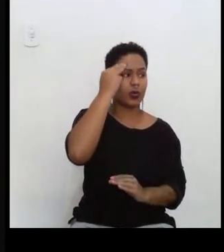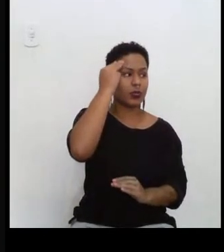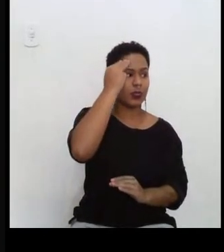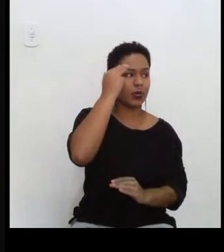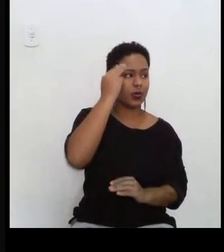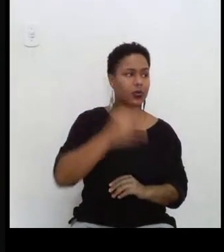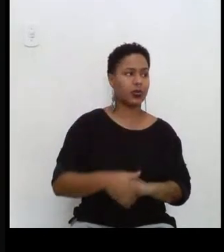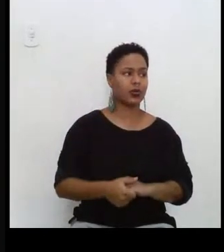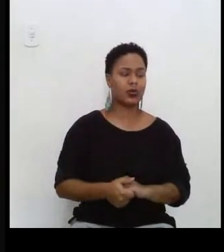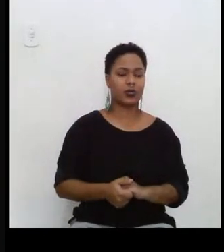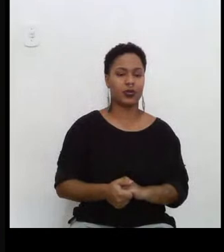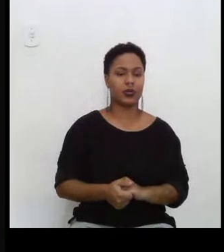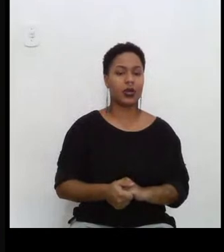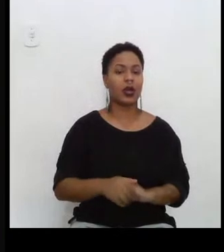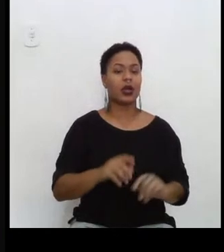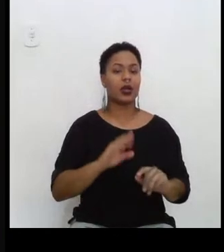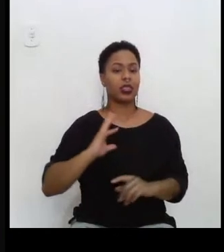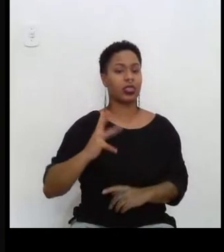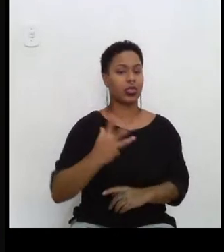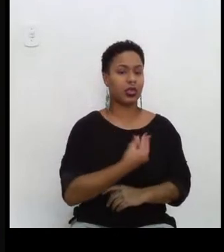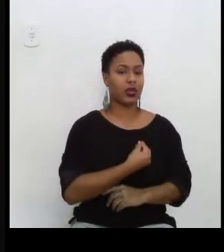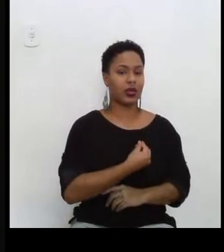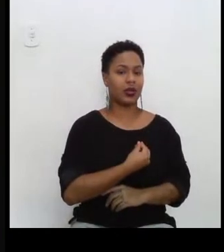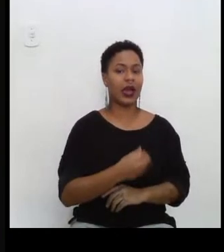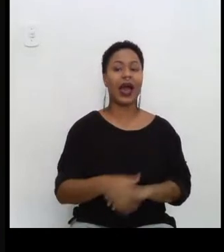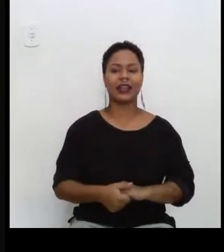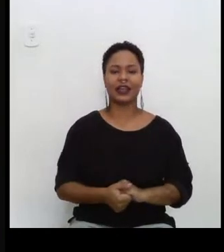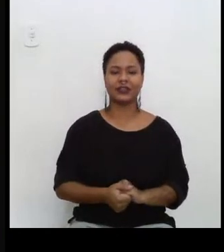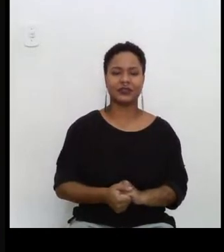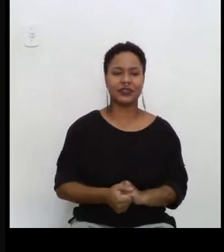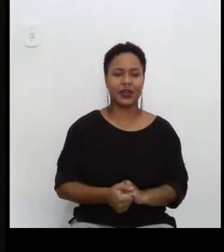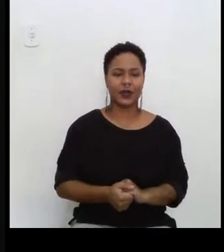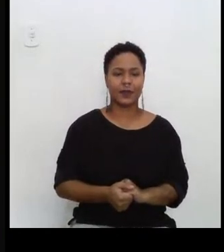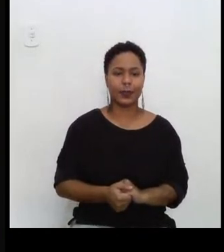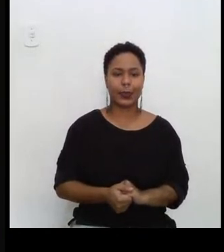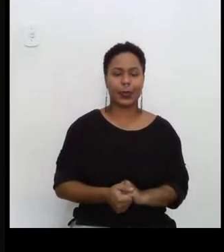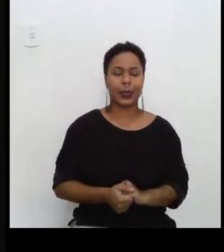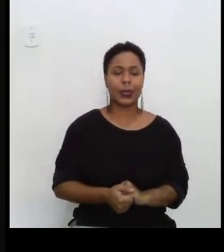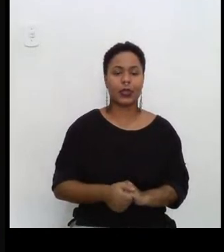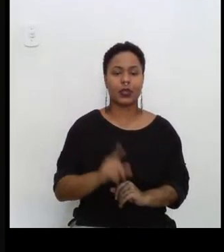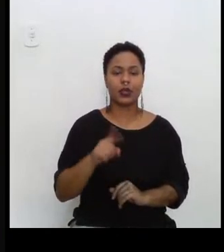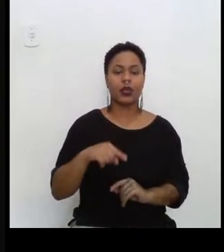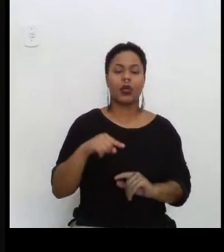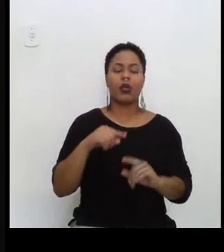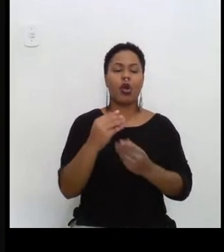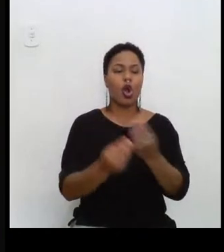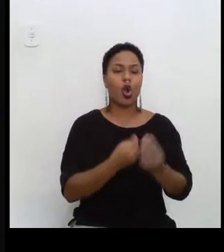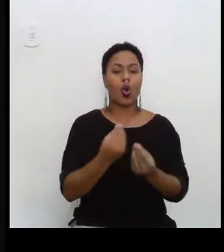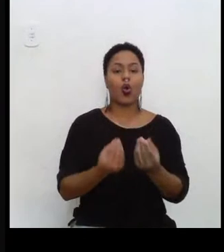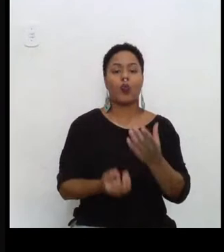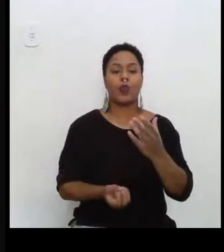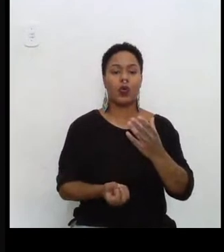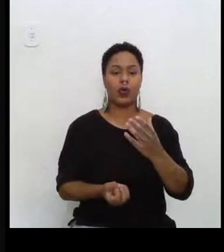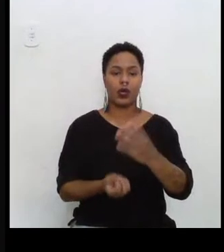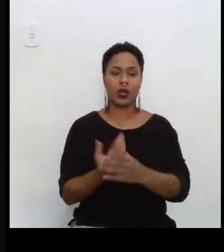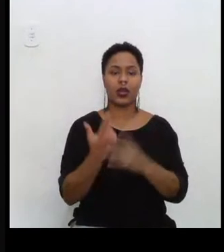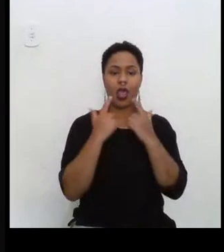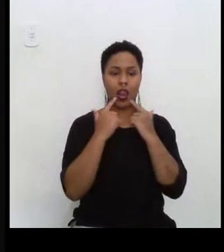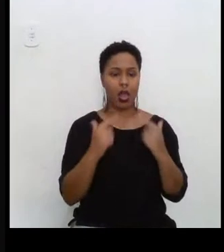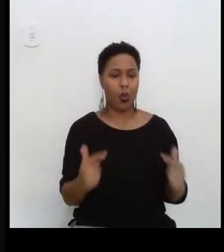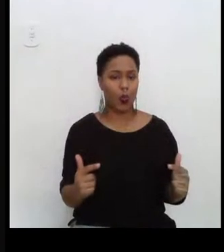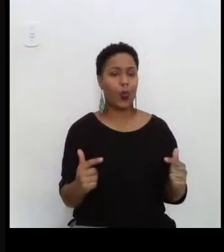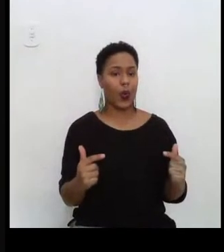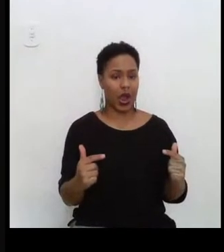trânsito um gás na Record guarani.com coça na recria a linguagem de facto Como iria Vasques